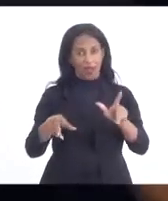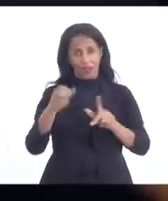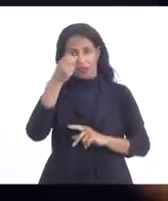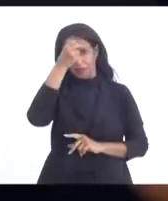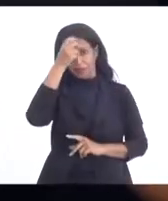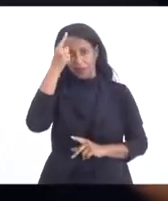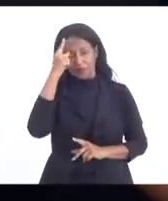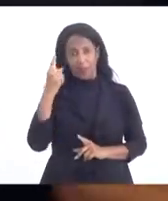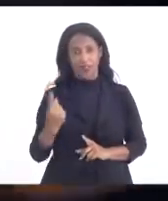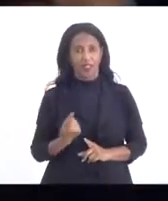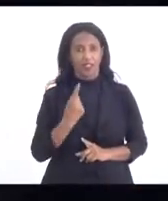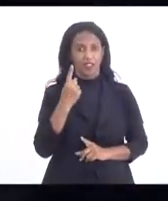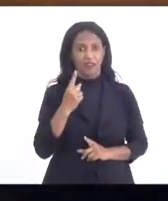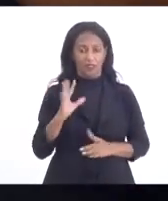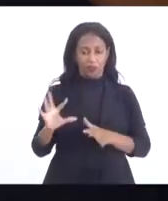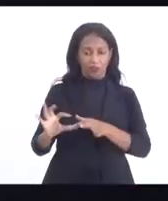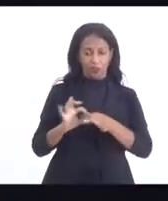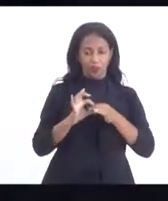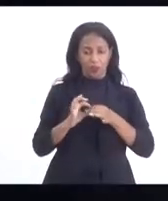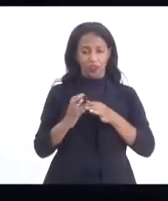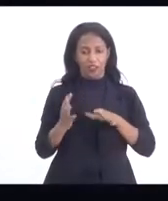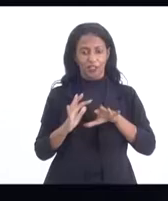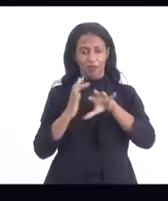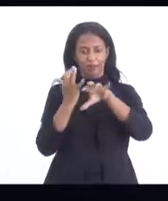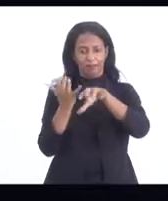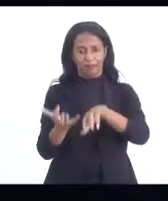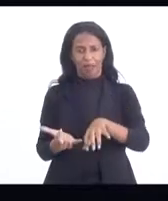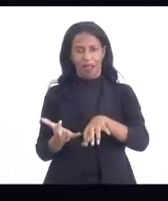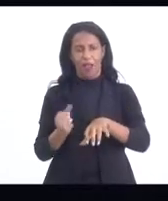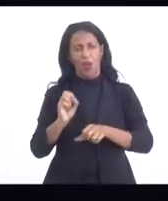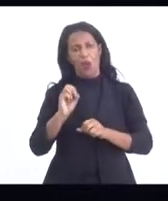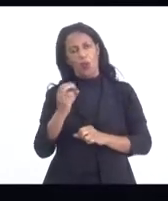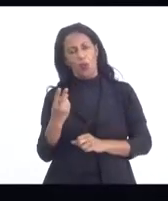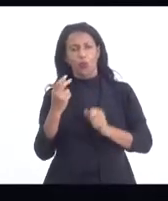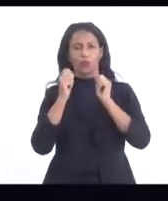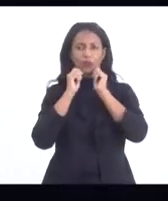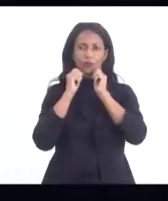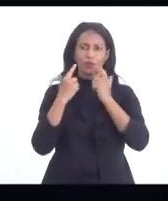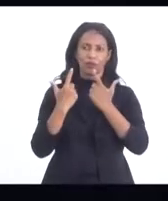né, através de um consórcio, chegam a Brasília ou também na Alerj,